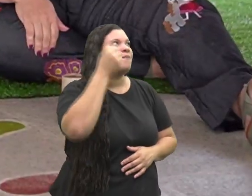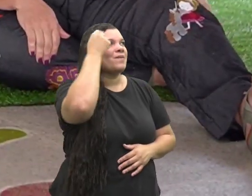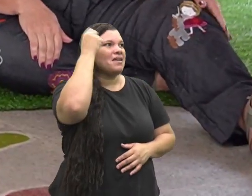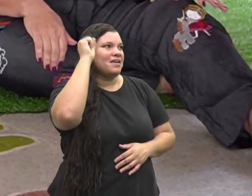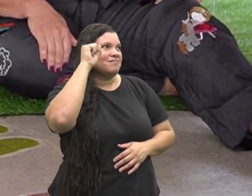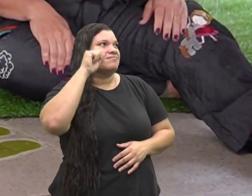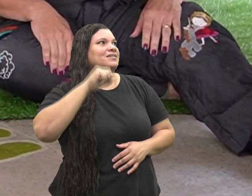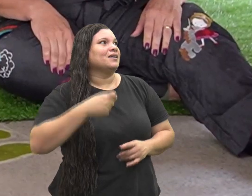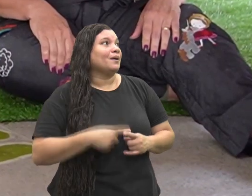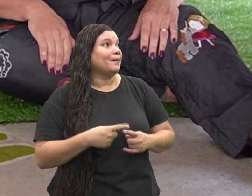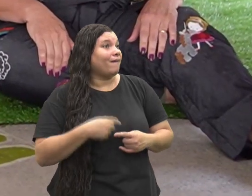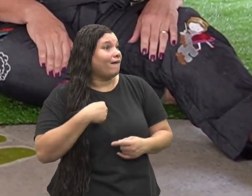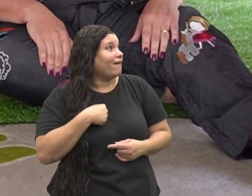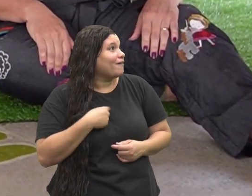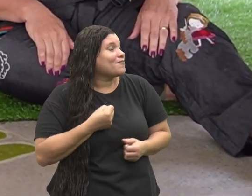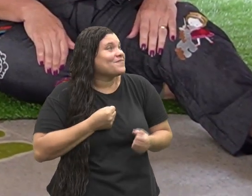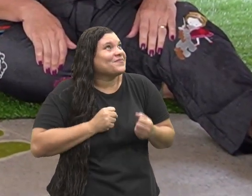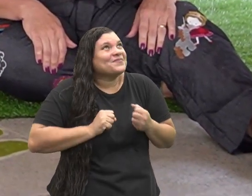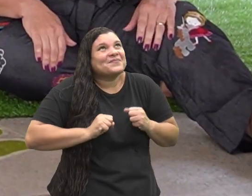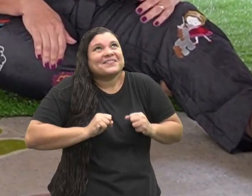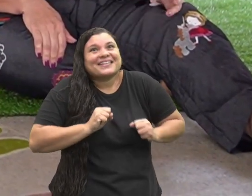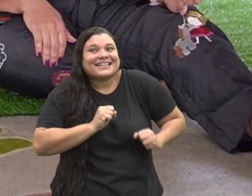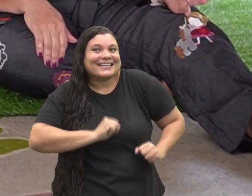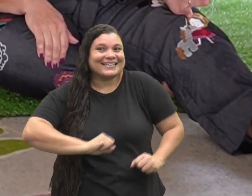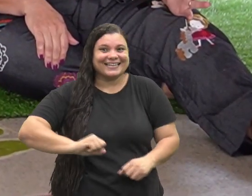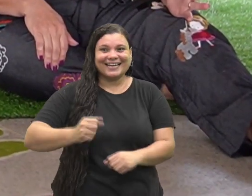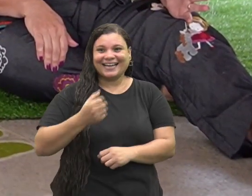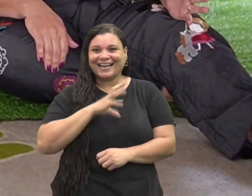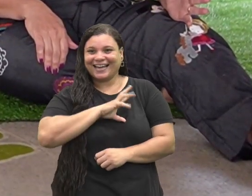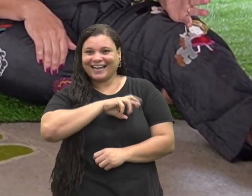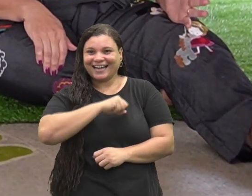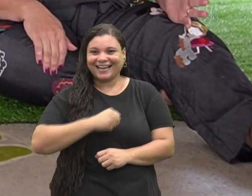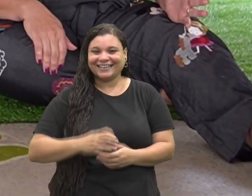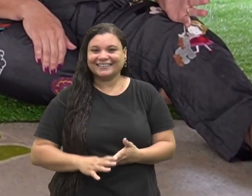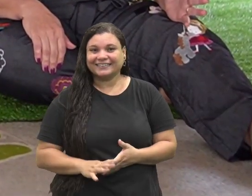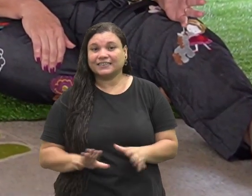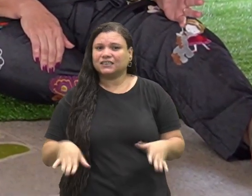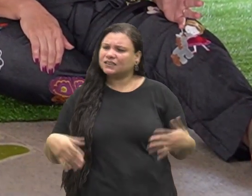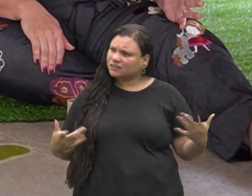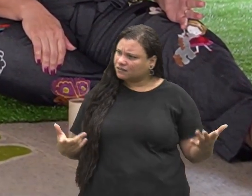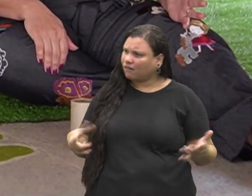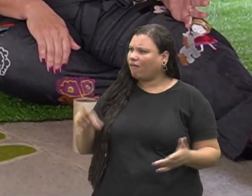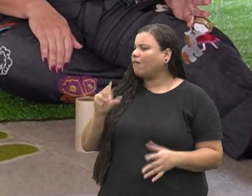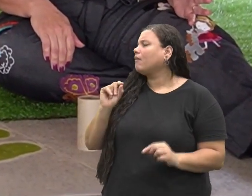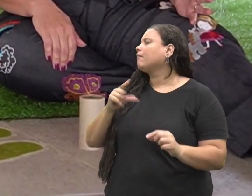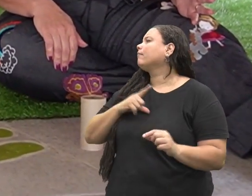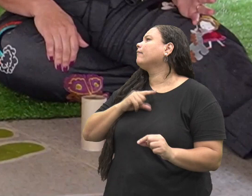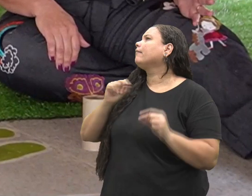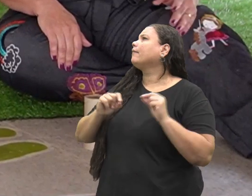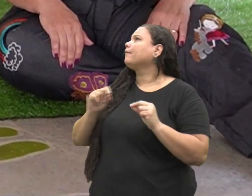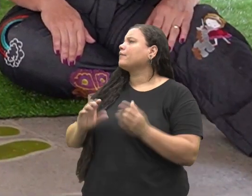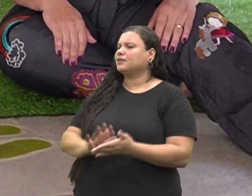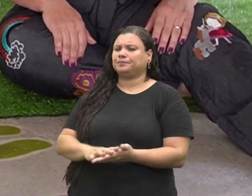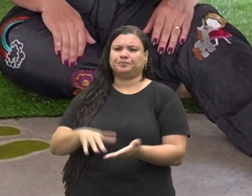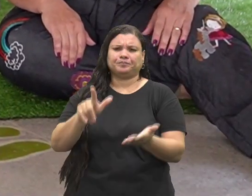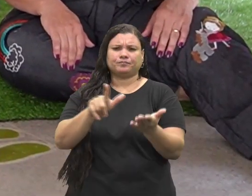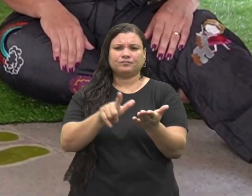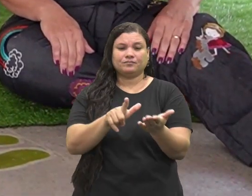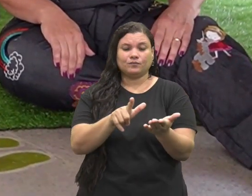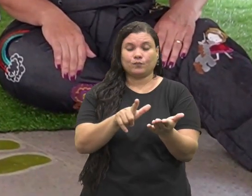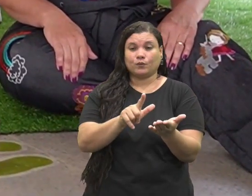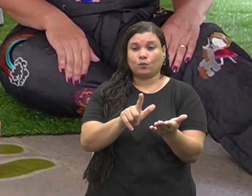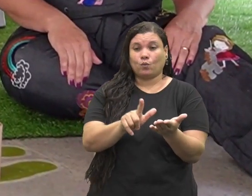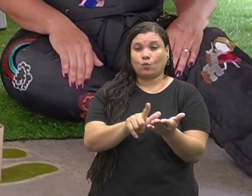Ó, sabe aquele caderno usado que vai pro lixo depois que acaba as atividades?